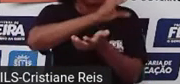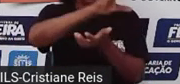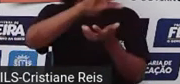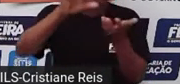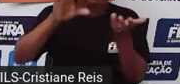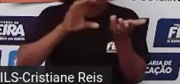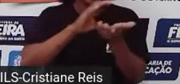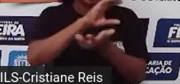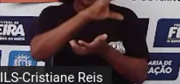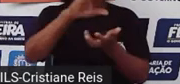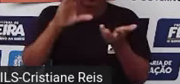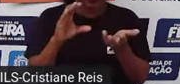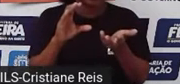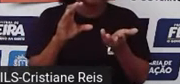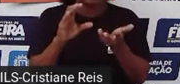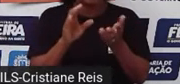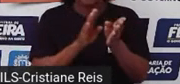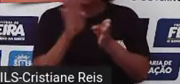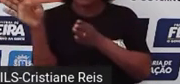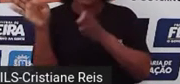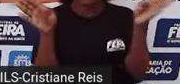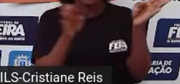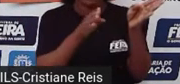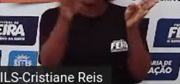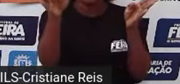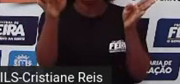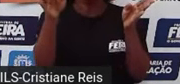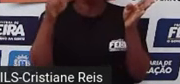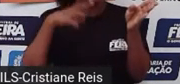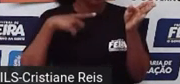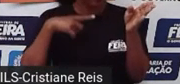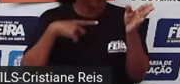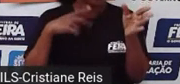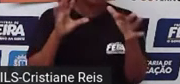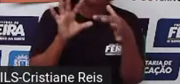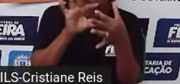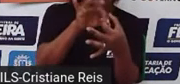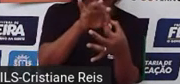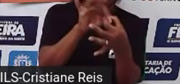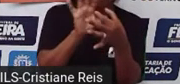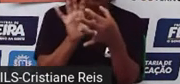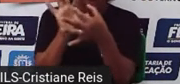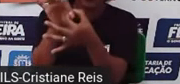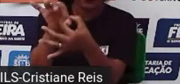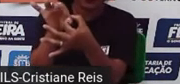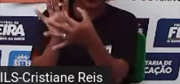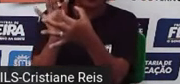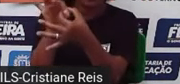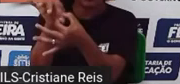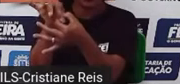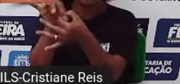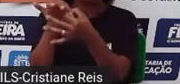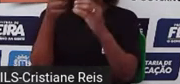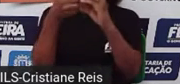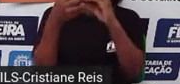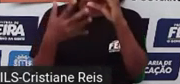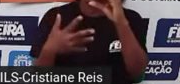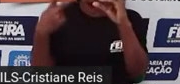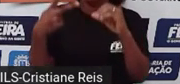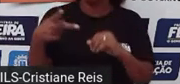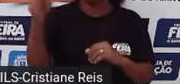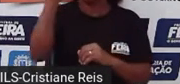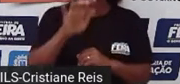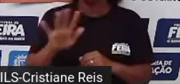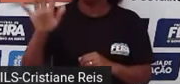tem embora diz assim limite com três outros continentes da ele também tem essa característica aí para ele tá É